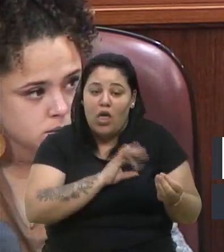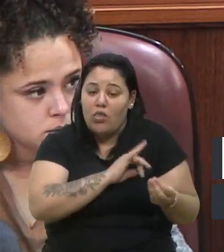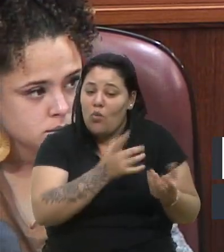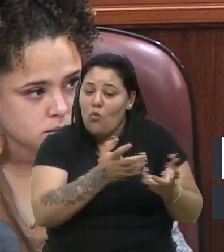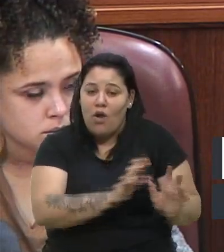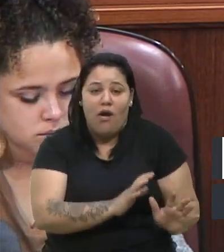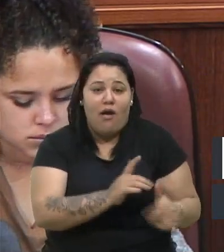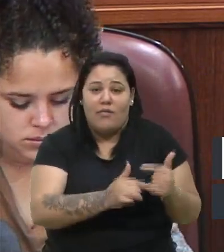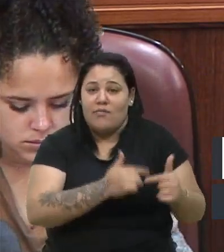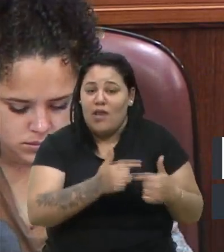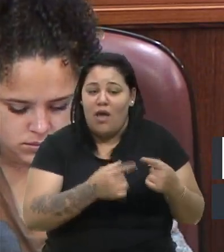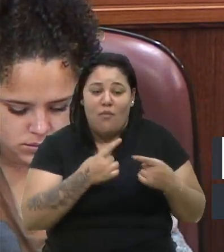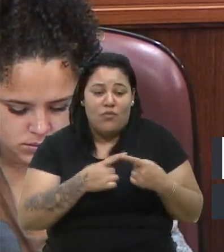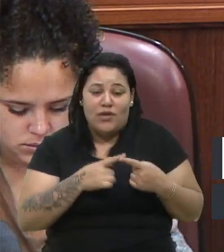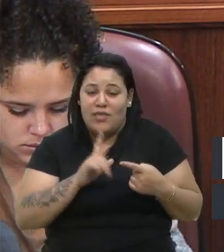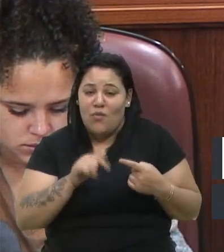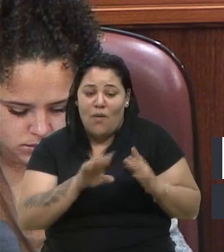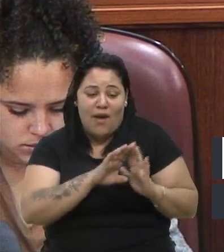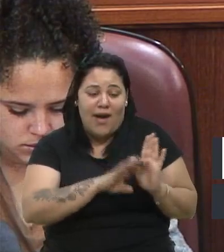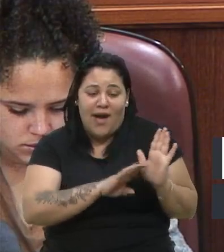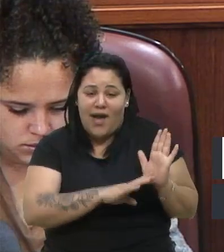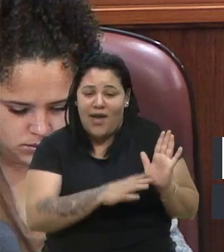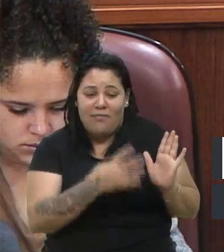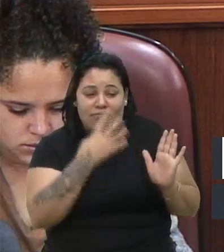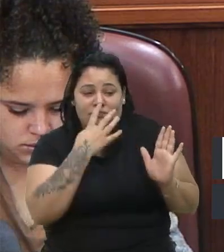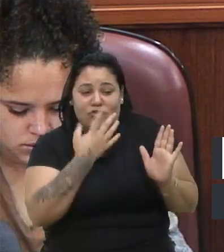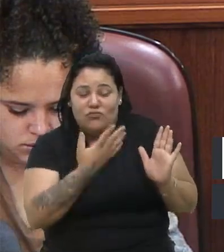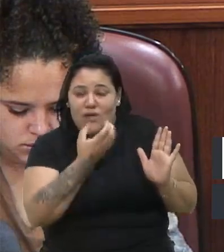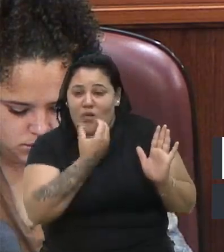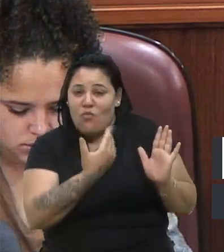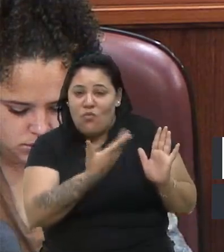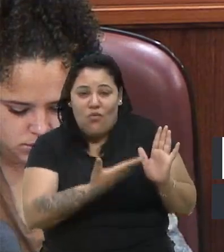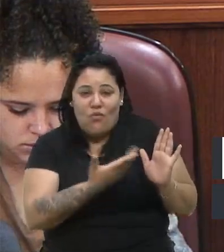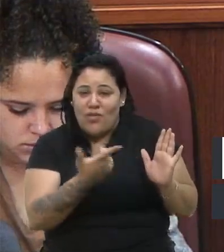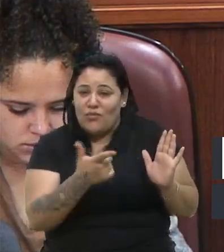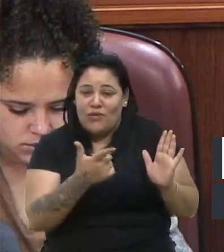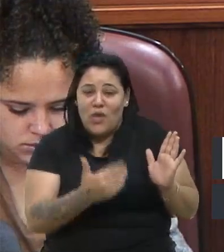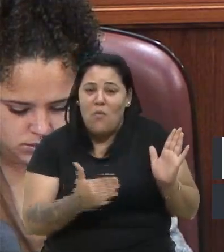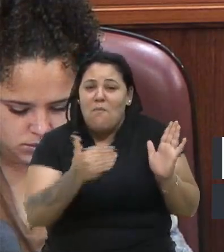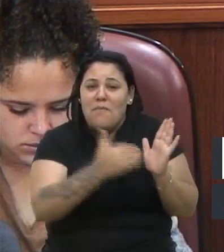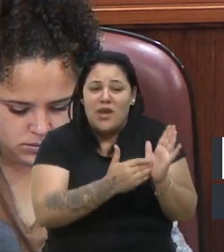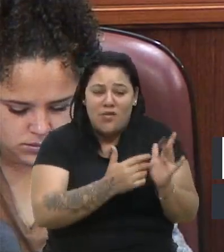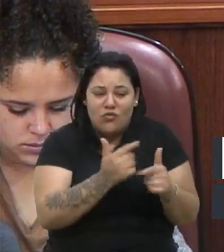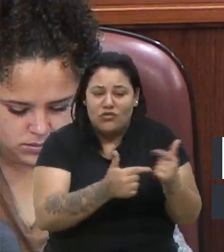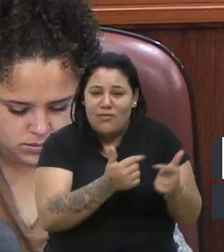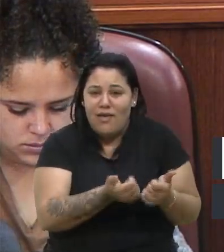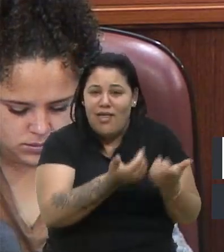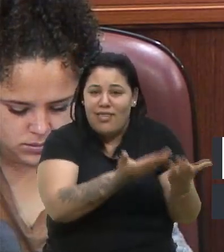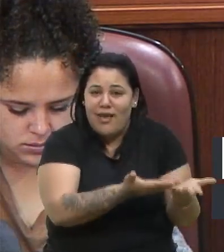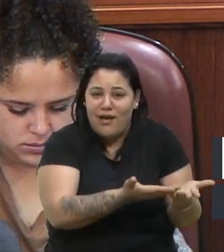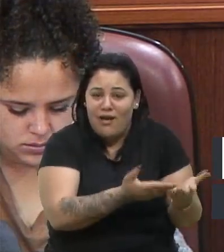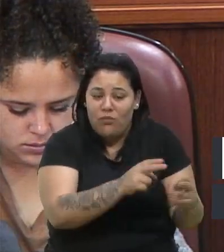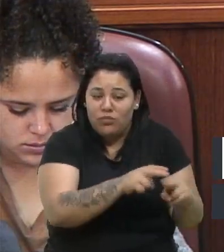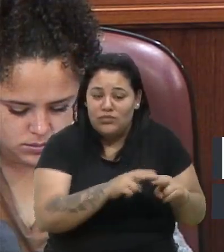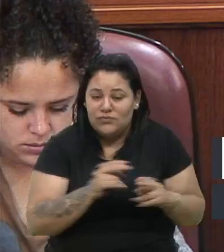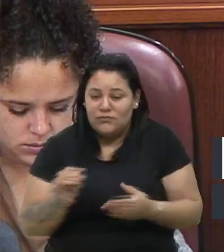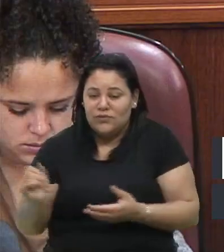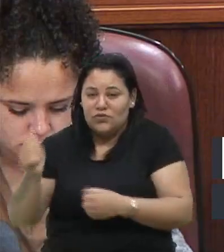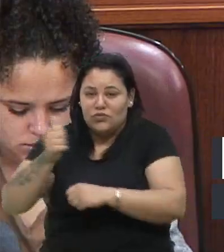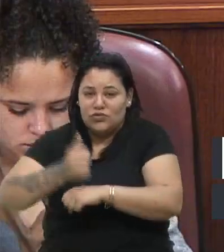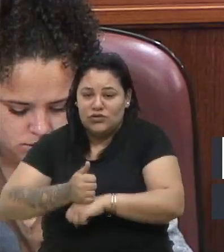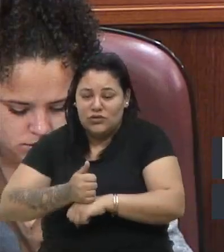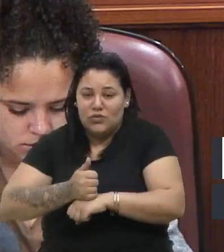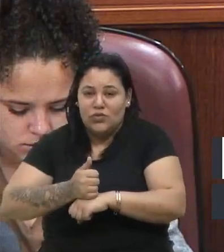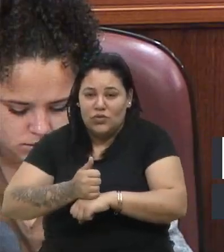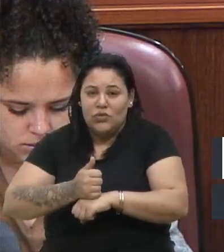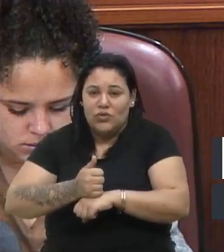caminho atrativo, não se garante, né, as condições mínimas de trabalho. Por isso que reposição inflacionária não deveria ser algo nem para a